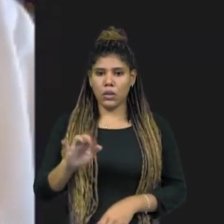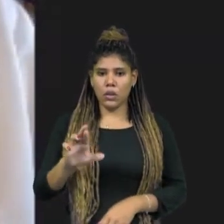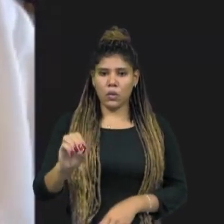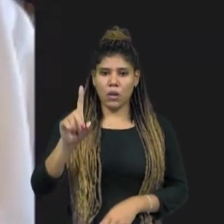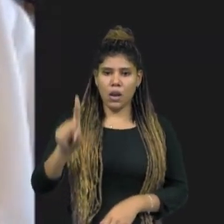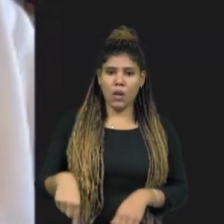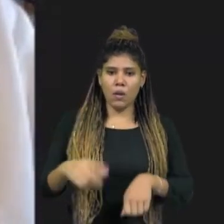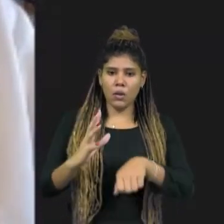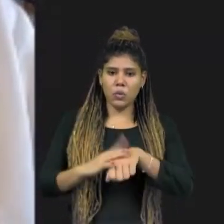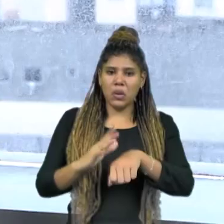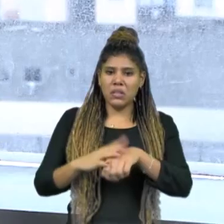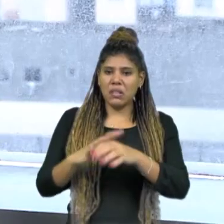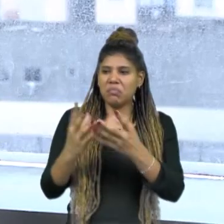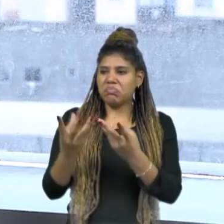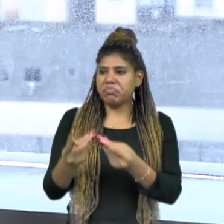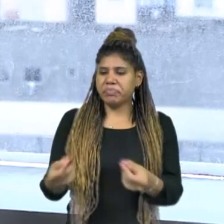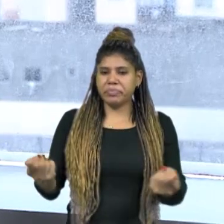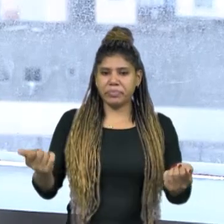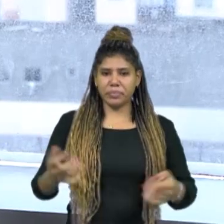em extinção.